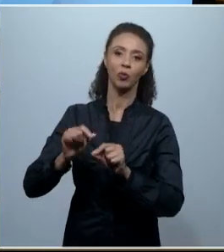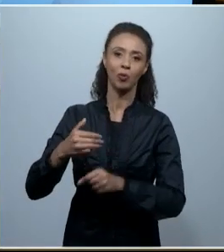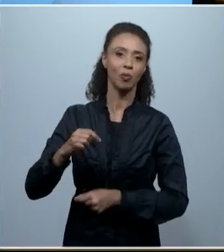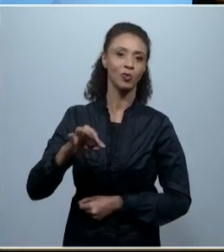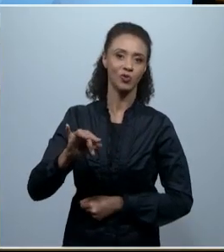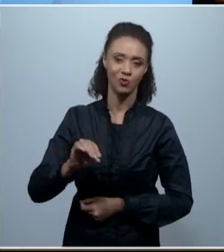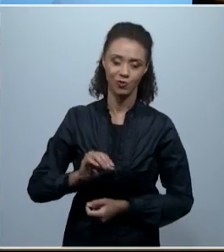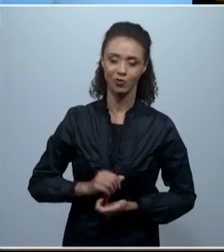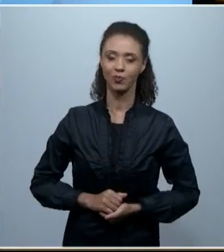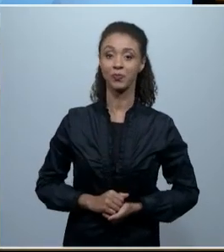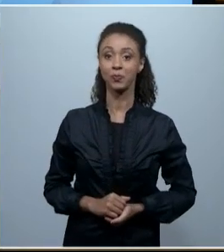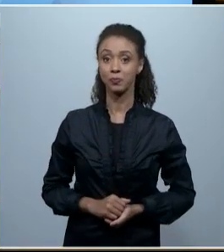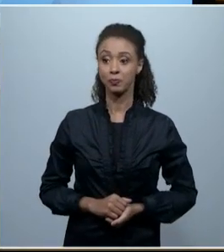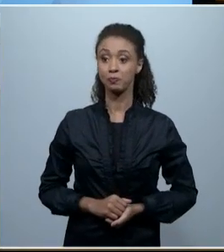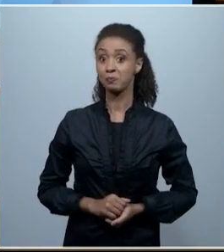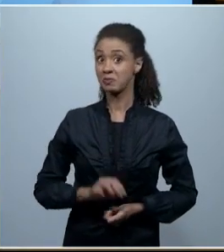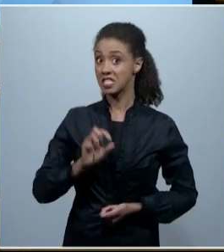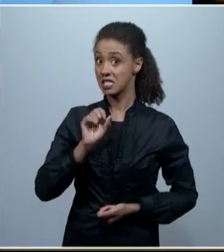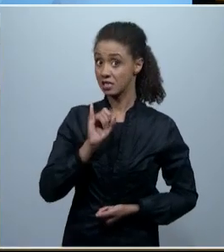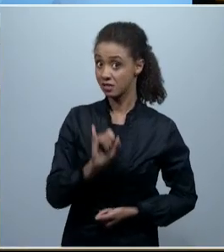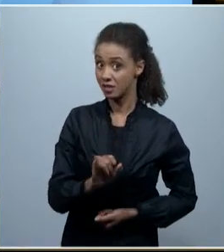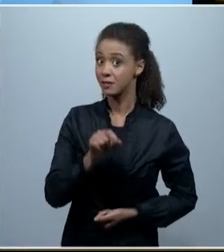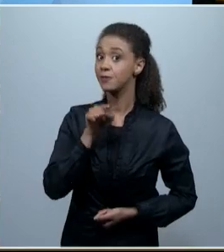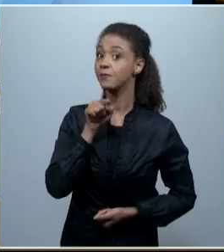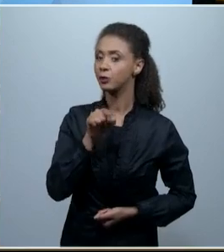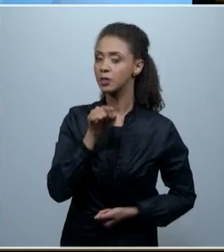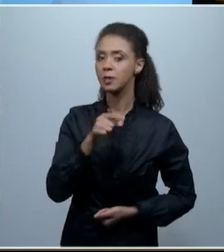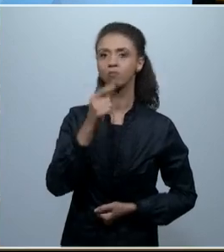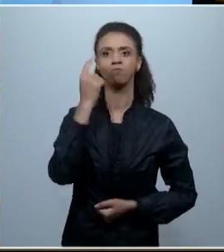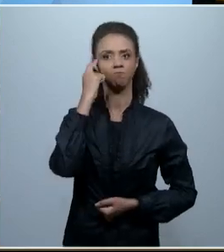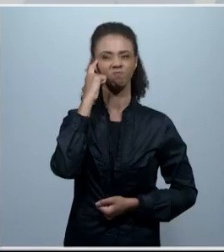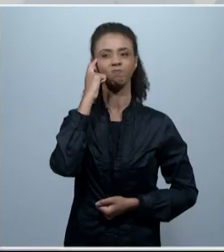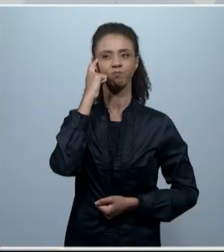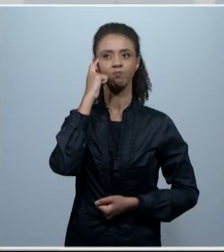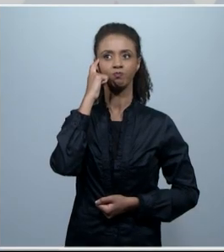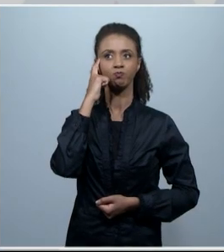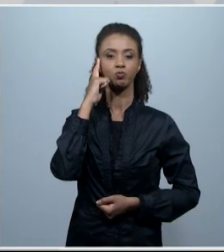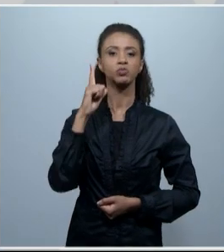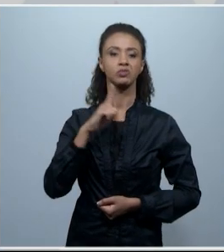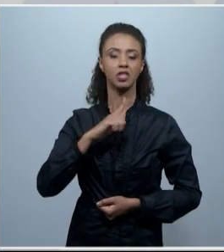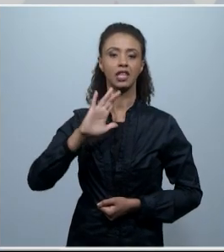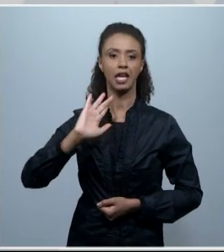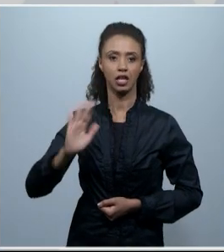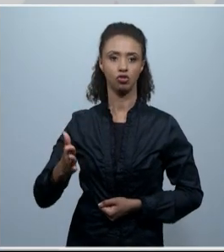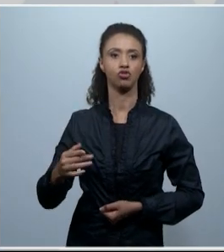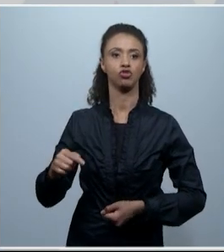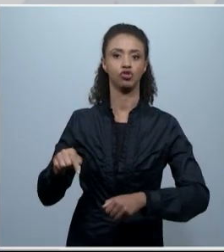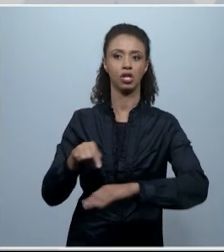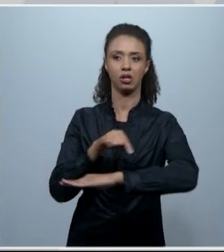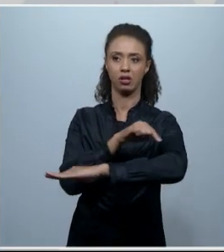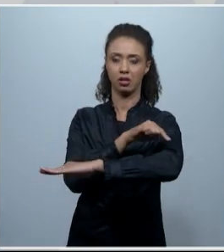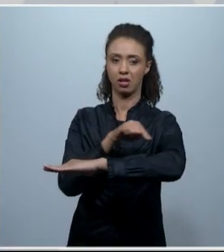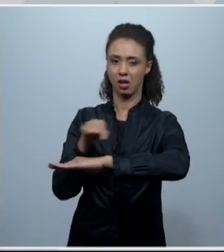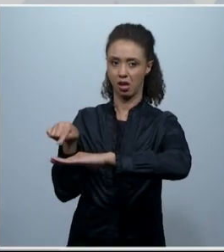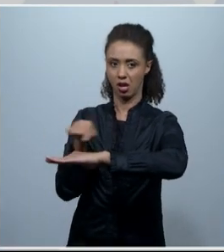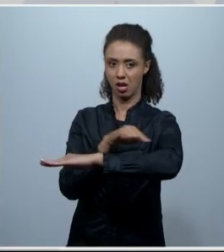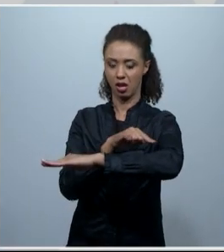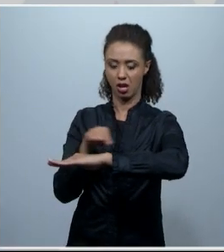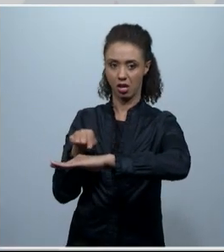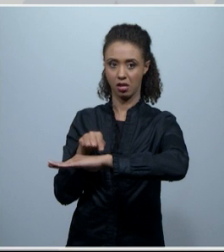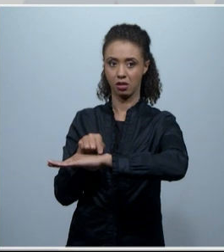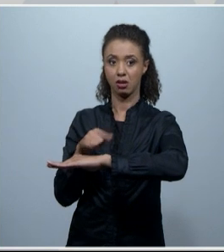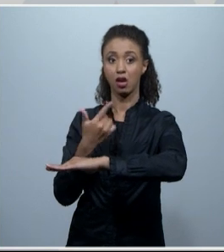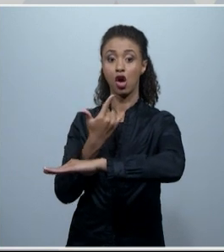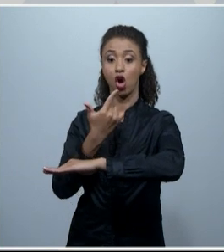se você assume então ao invés de pedir que é dado uma reta um ponto fora existe uma única